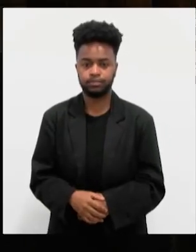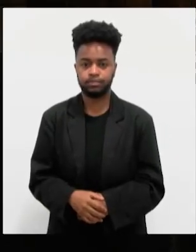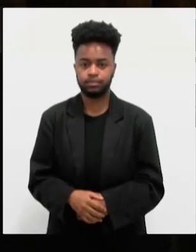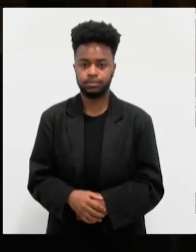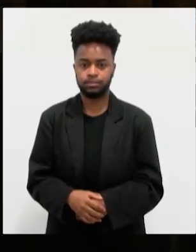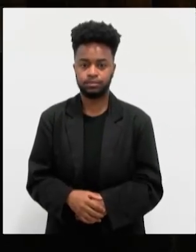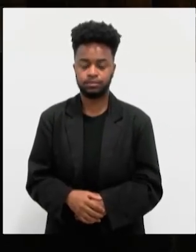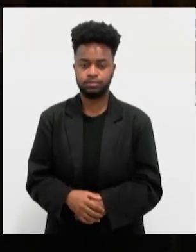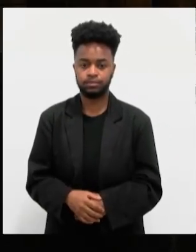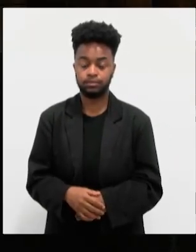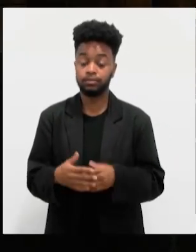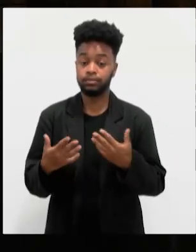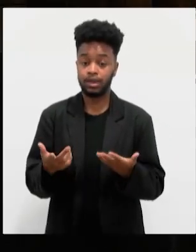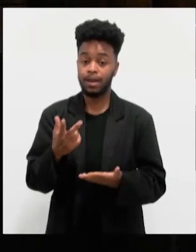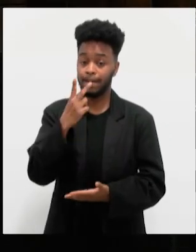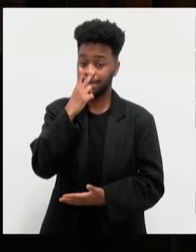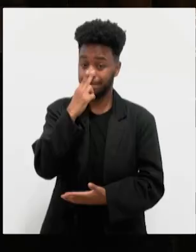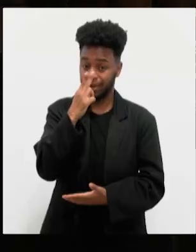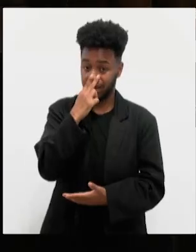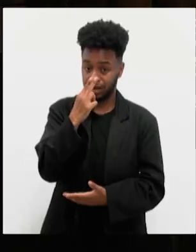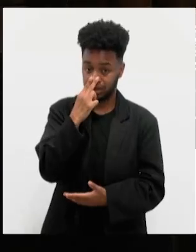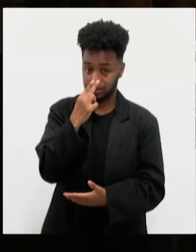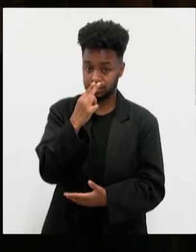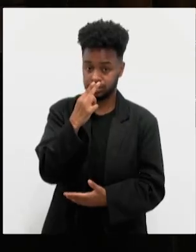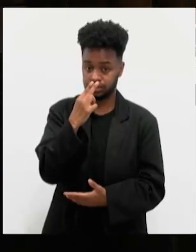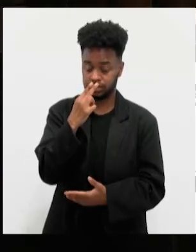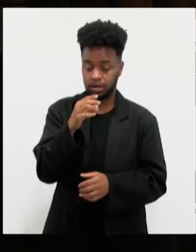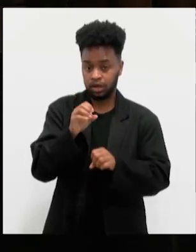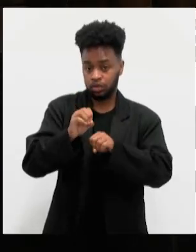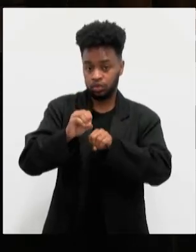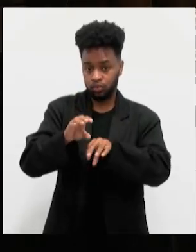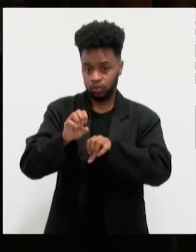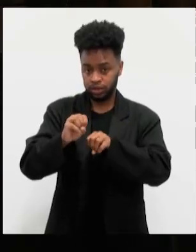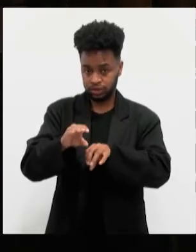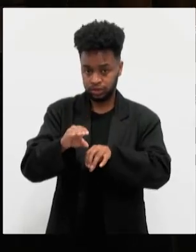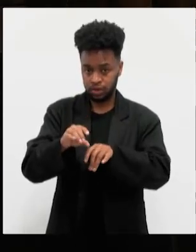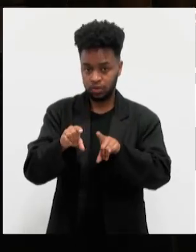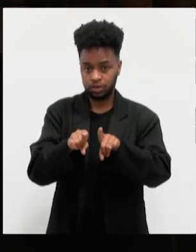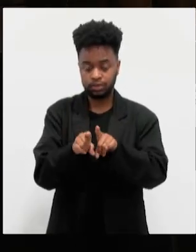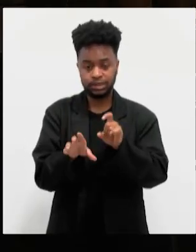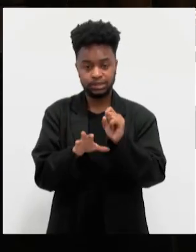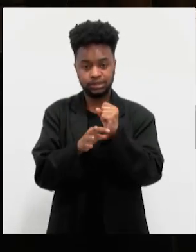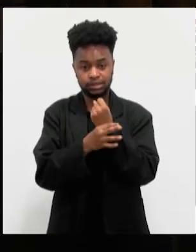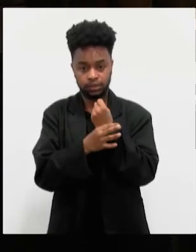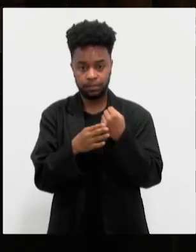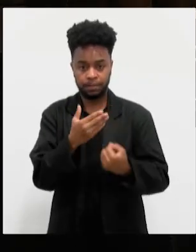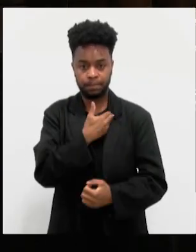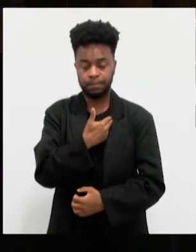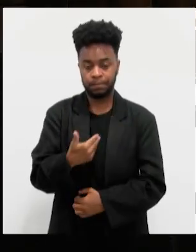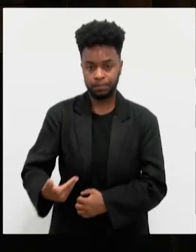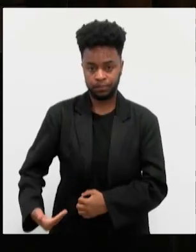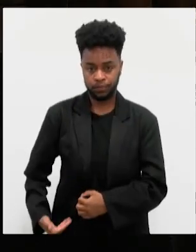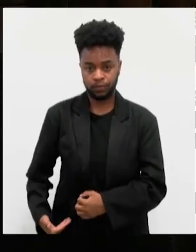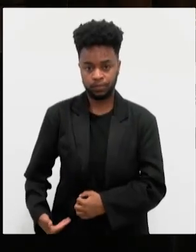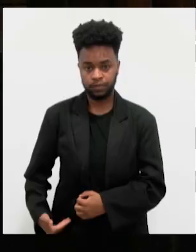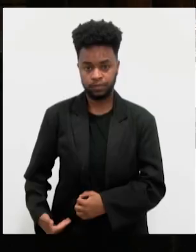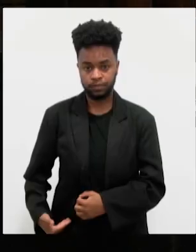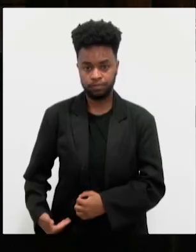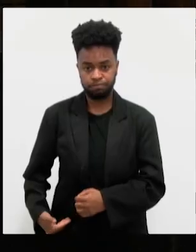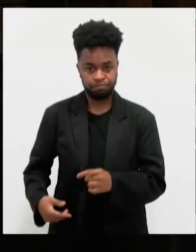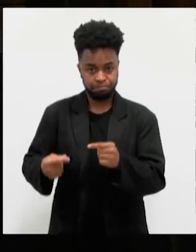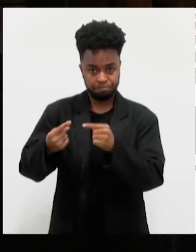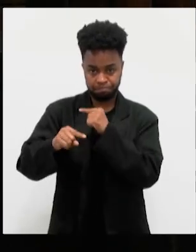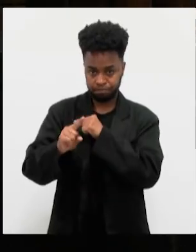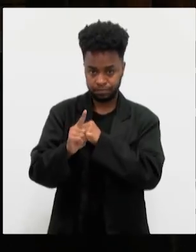E parece que educação e segurança pública não tem nada a